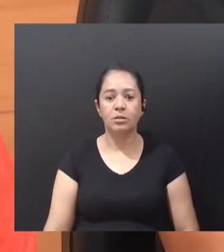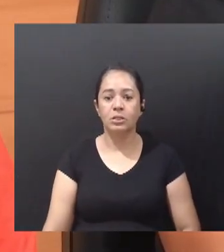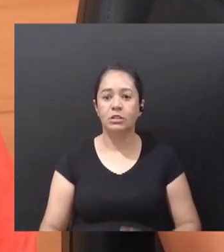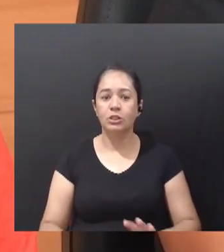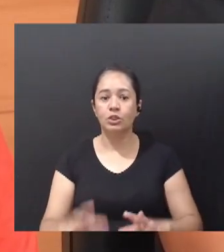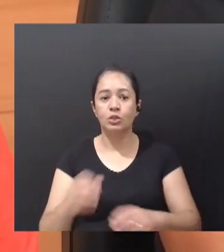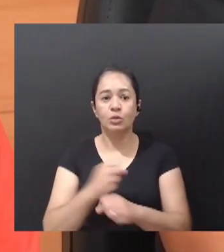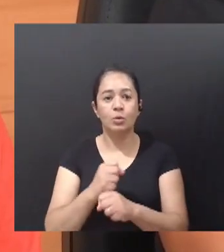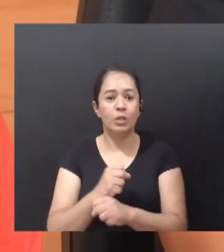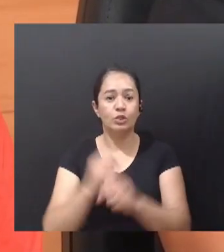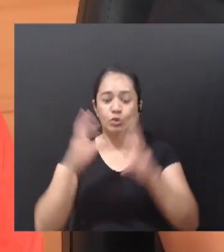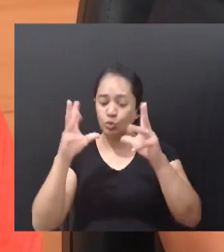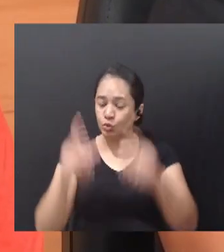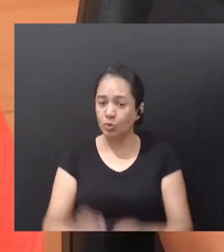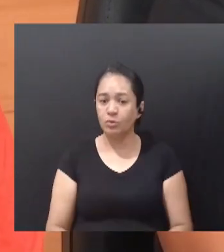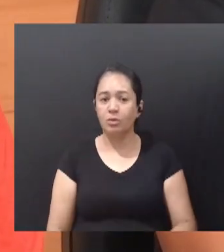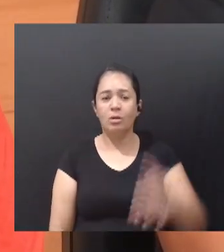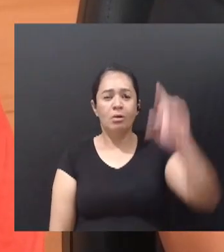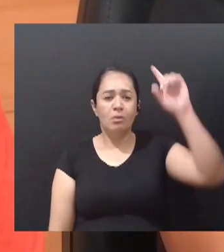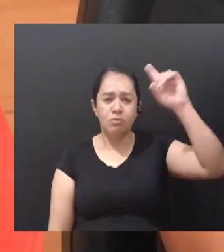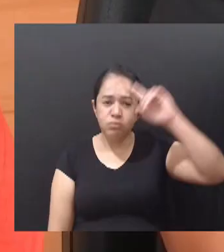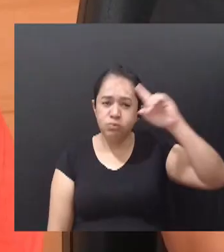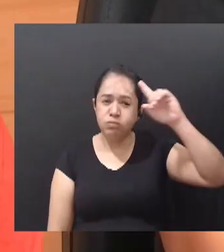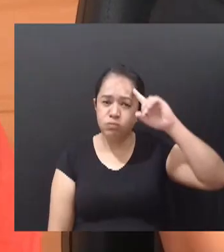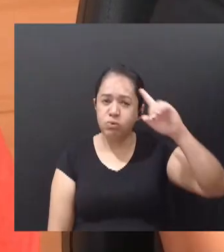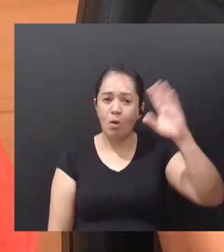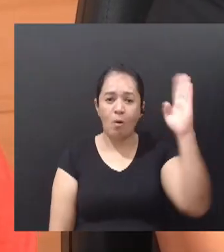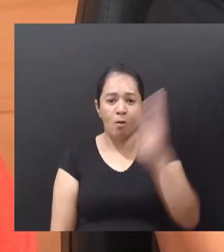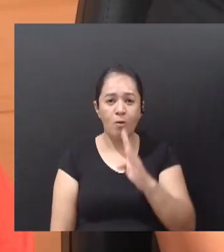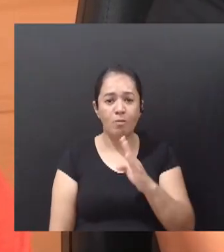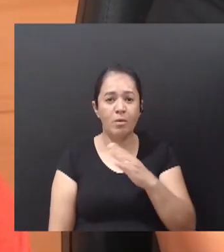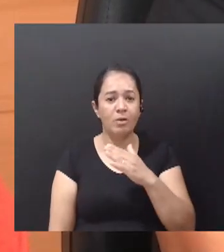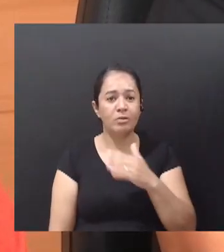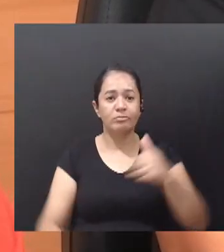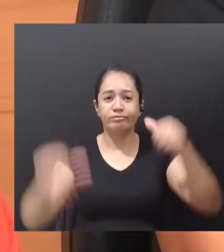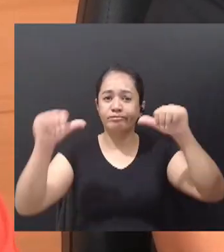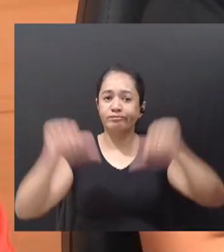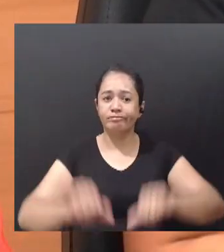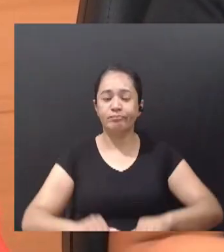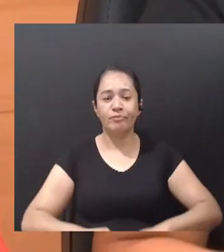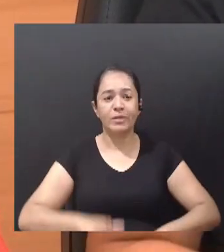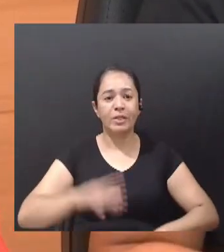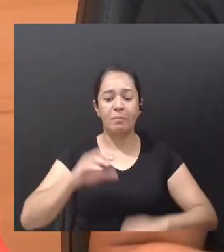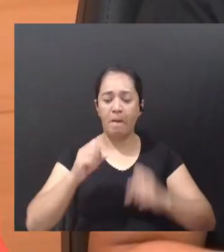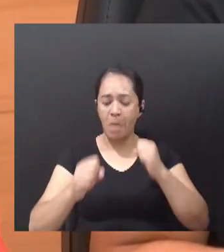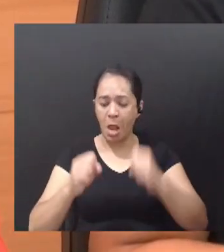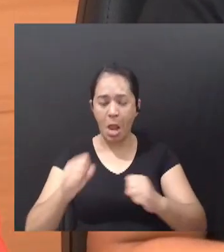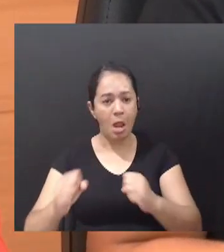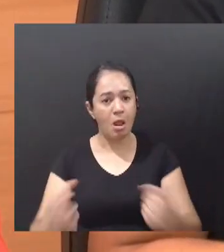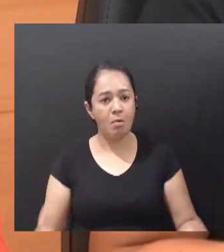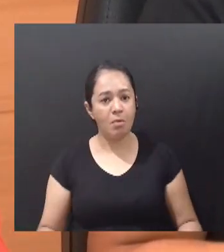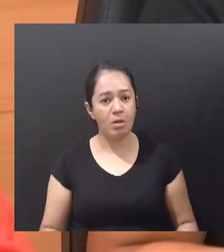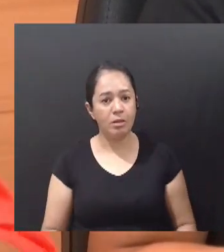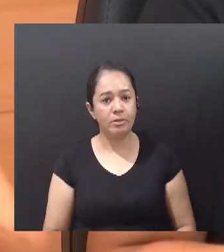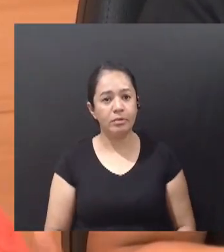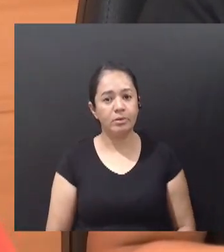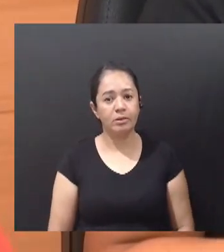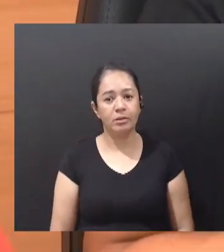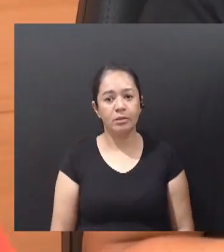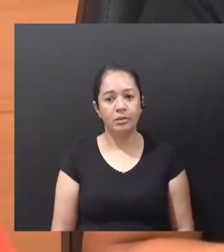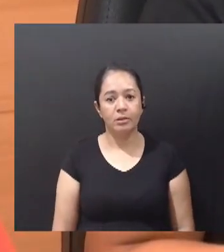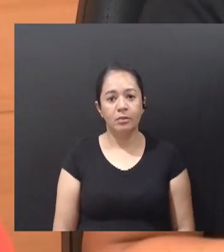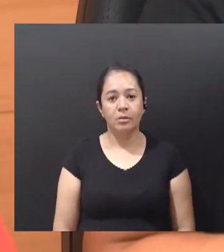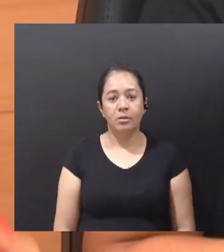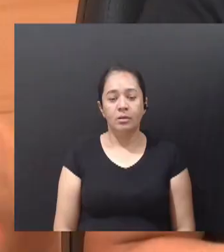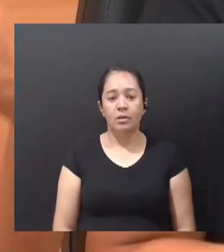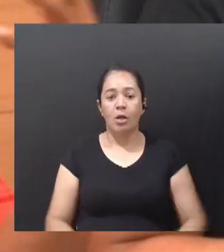anos, todas as décadas. O Brasil, em números absolutos, é o que mais mata pessoas. Os